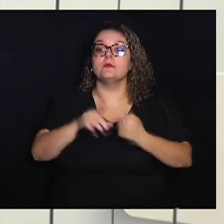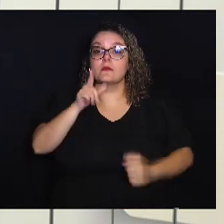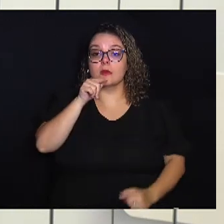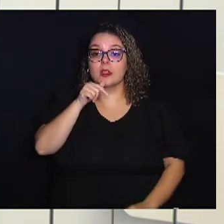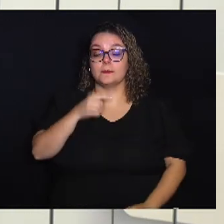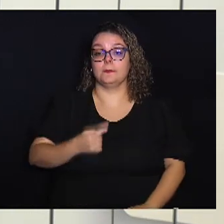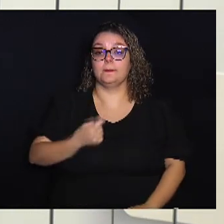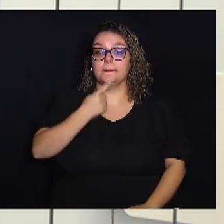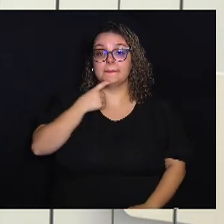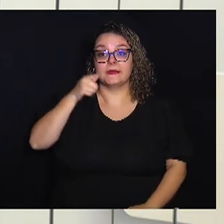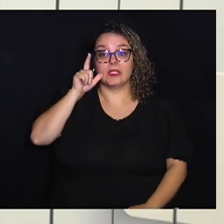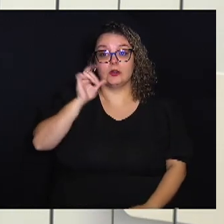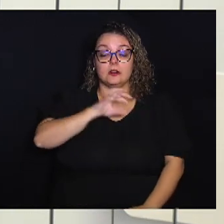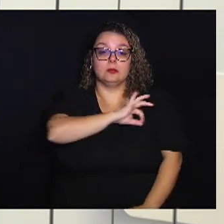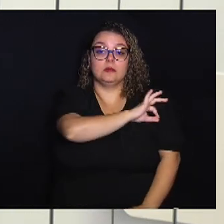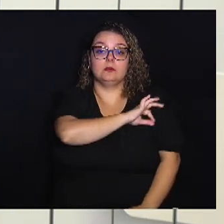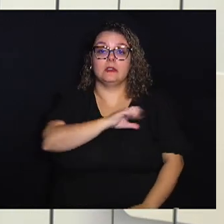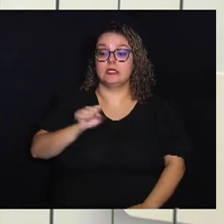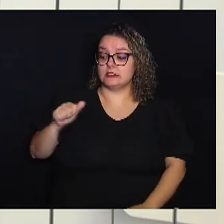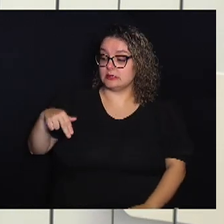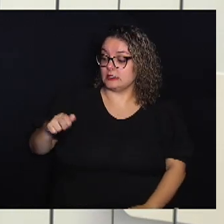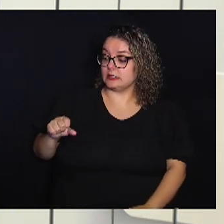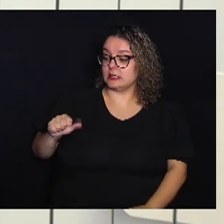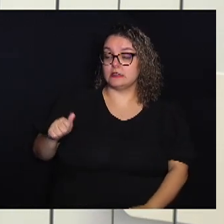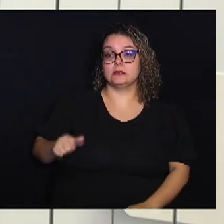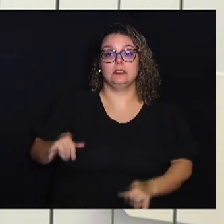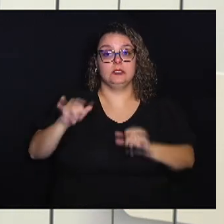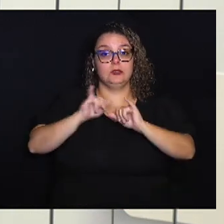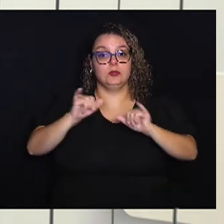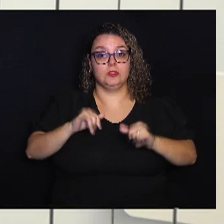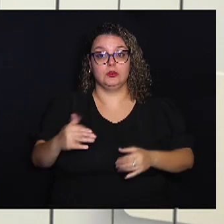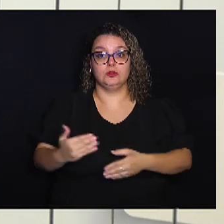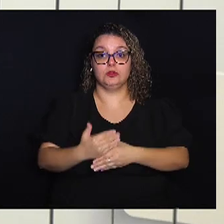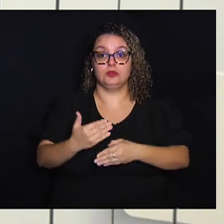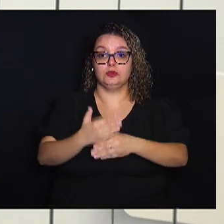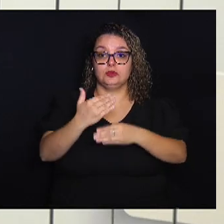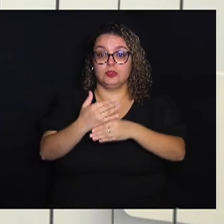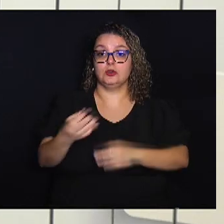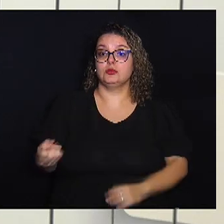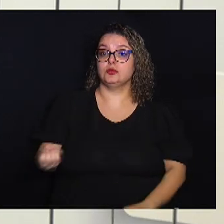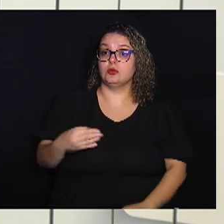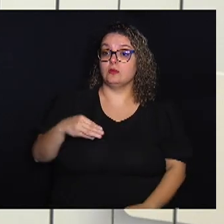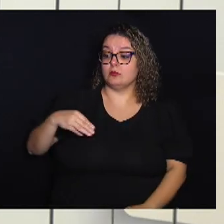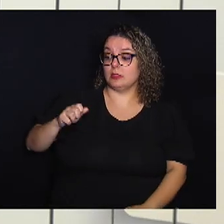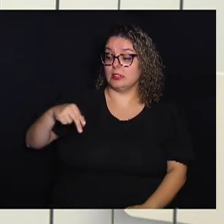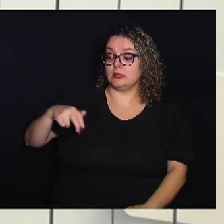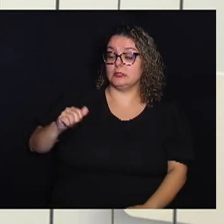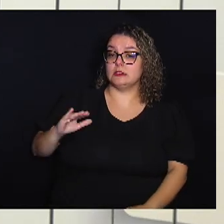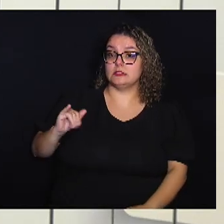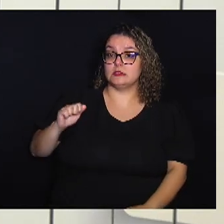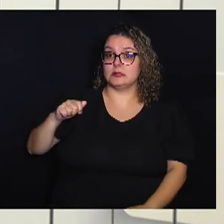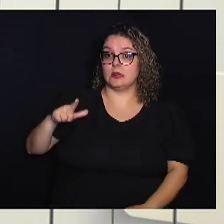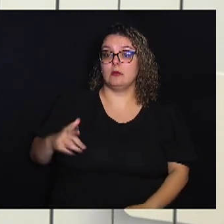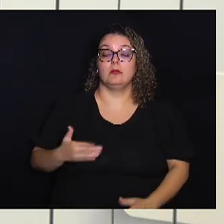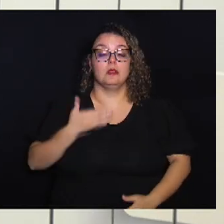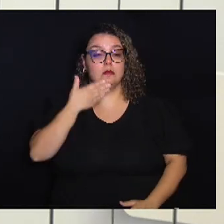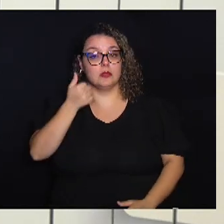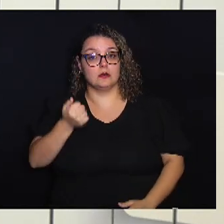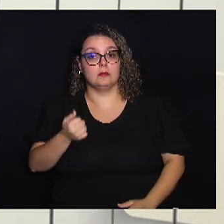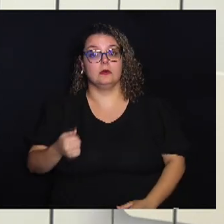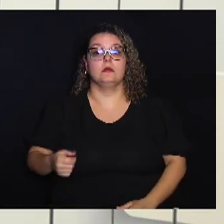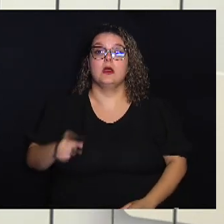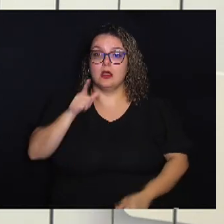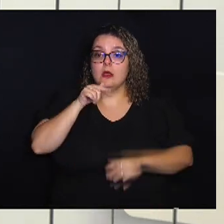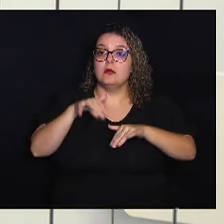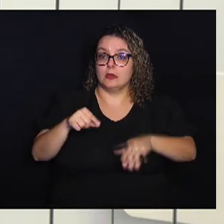Campinas, ontem a Prefeitura e a Sanasa anunciaram a construção de um novo manancial para melhorar o abastecimento de